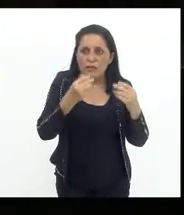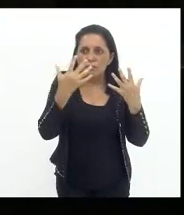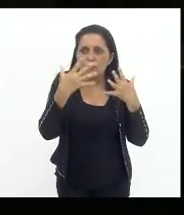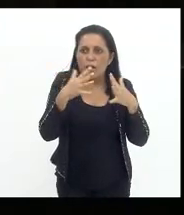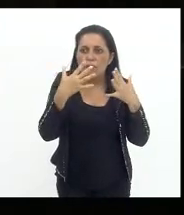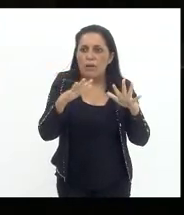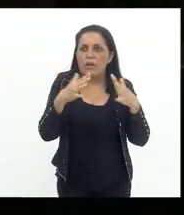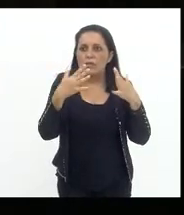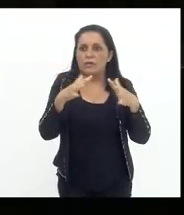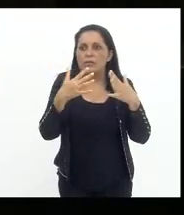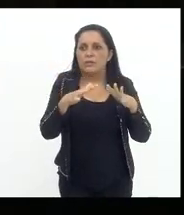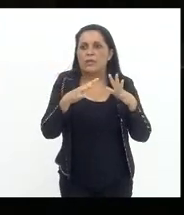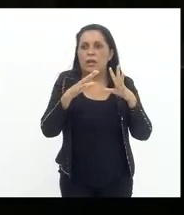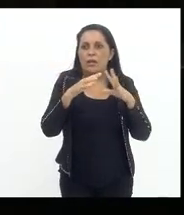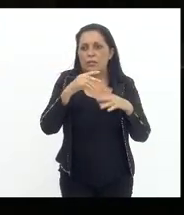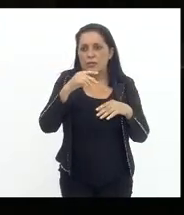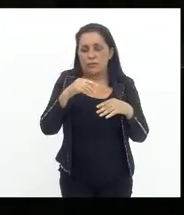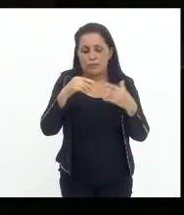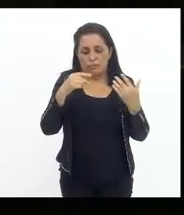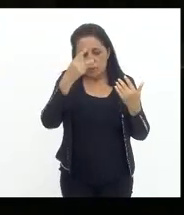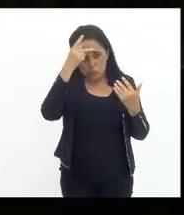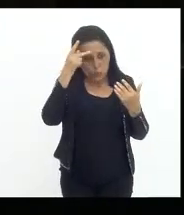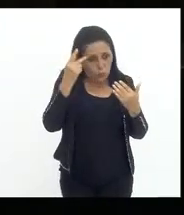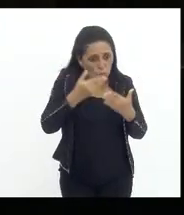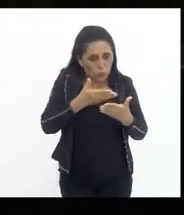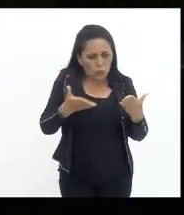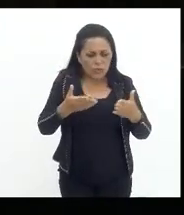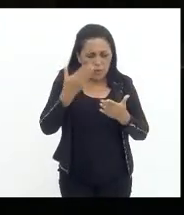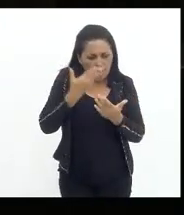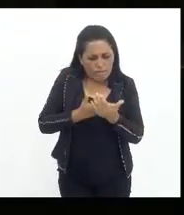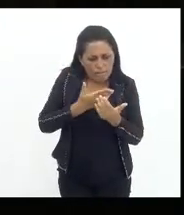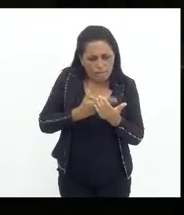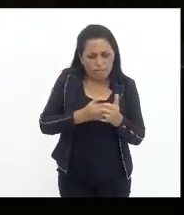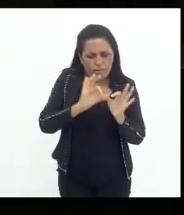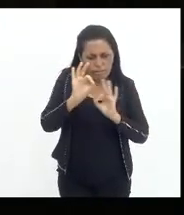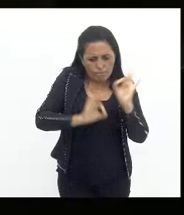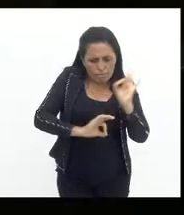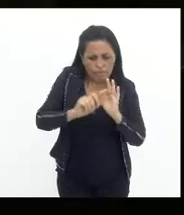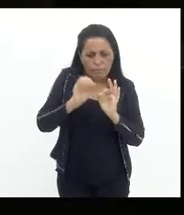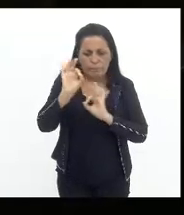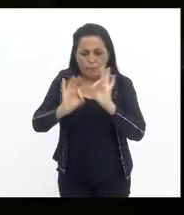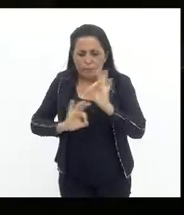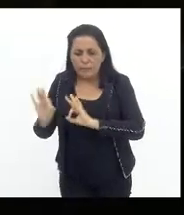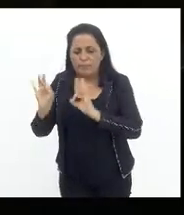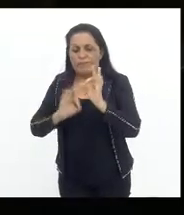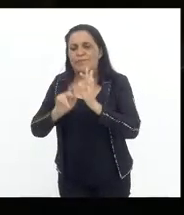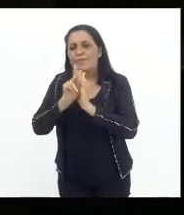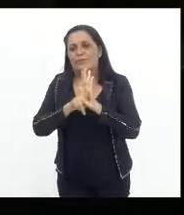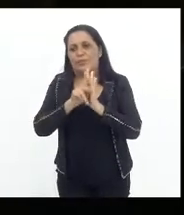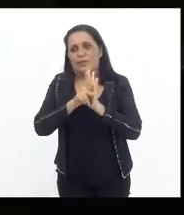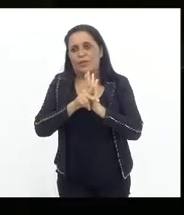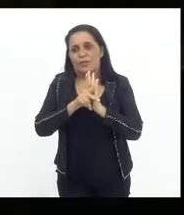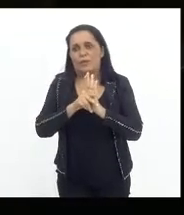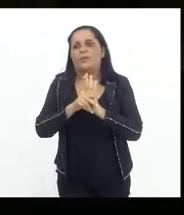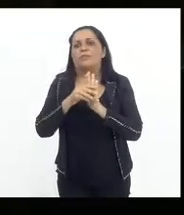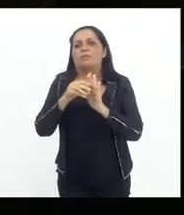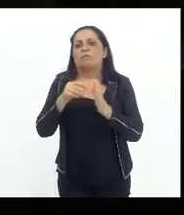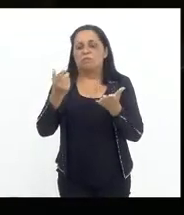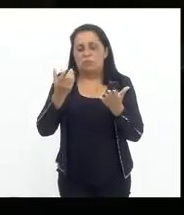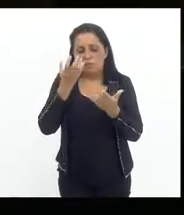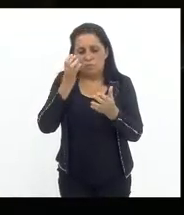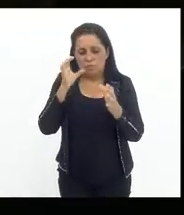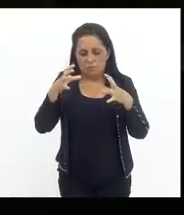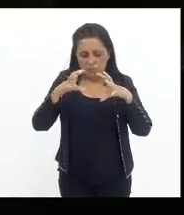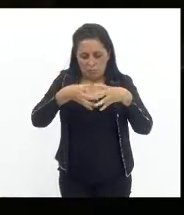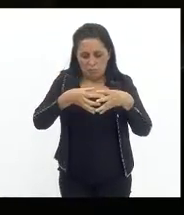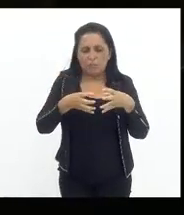parabéns àqueles que se debruçaram em cima e produziram exatamente uma matéria de